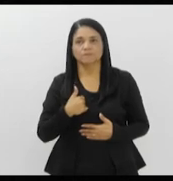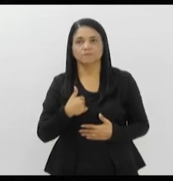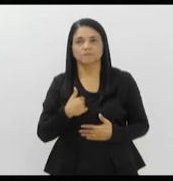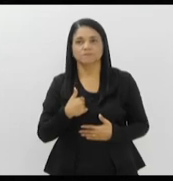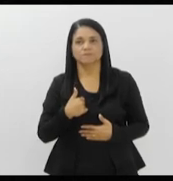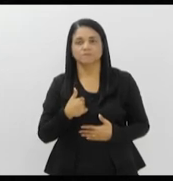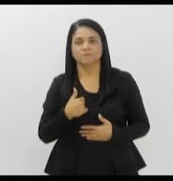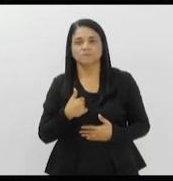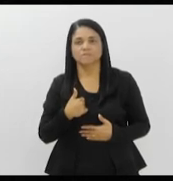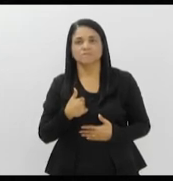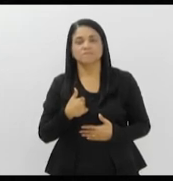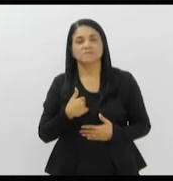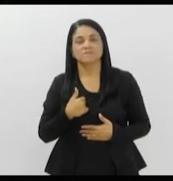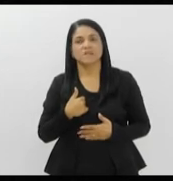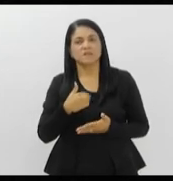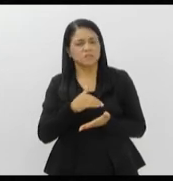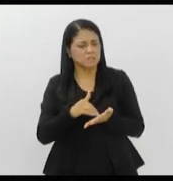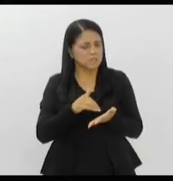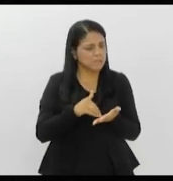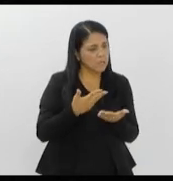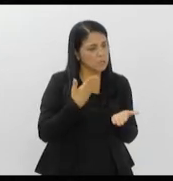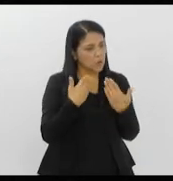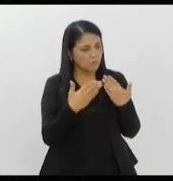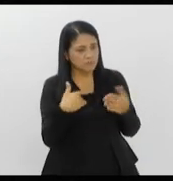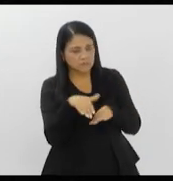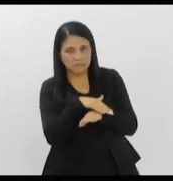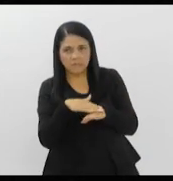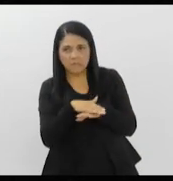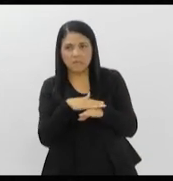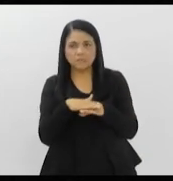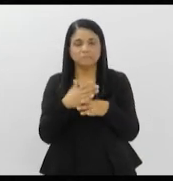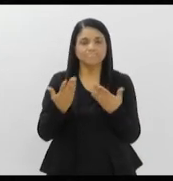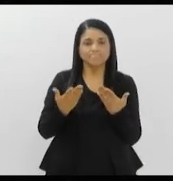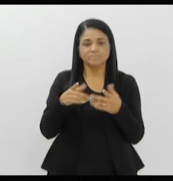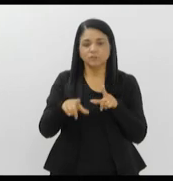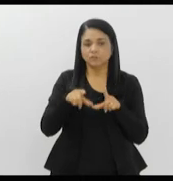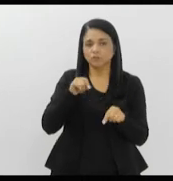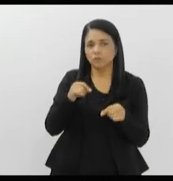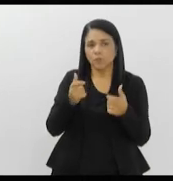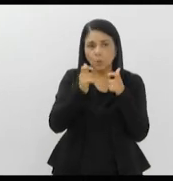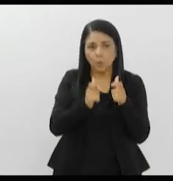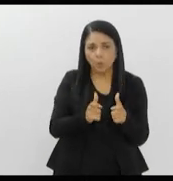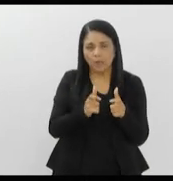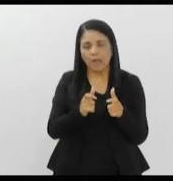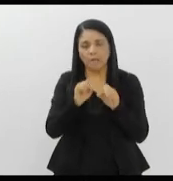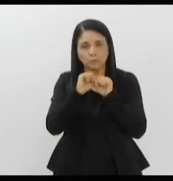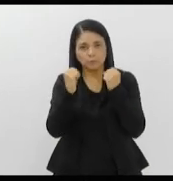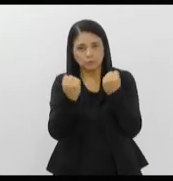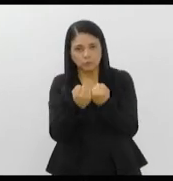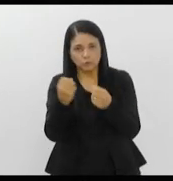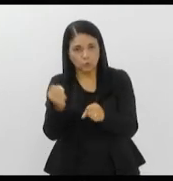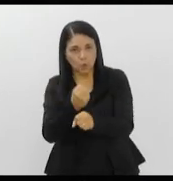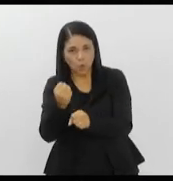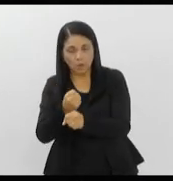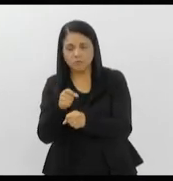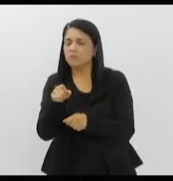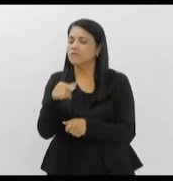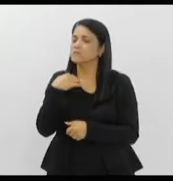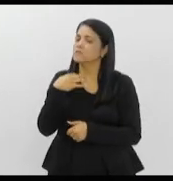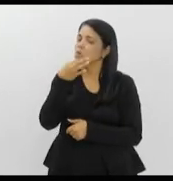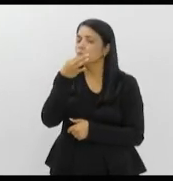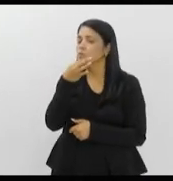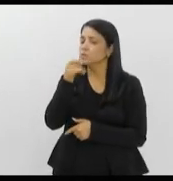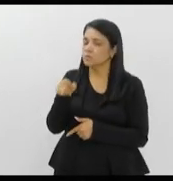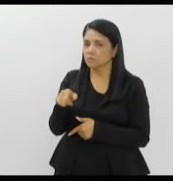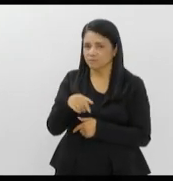o senhor foi meu secretário aqui, eu estou aqui nesse dilema, vou fazer a escolha. O que, que o senhor acha?